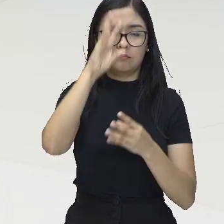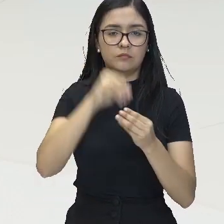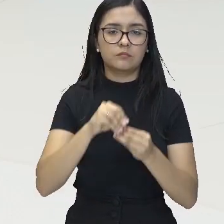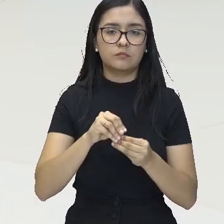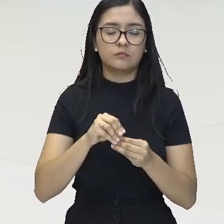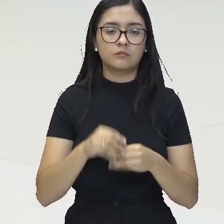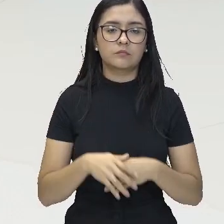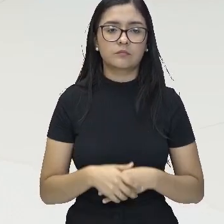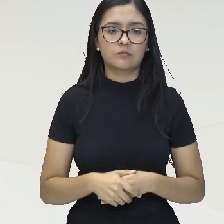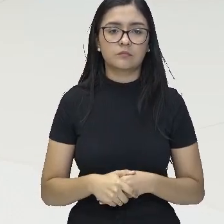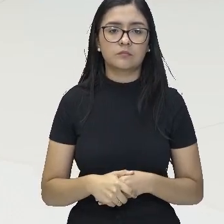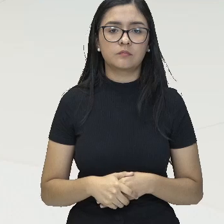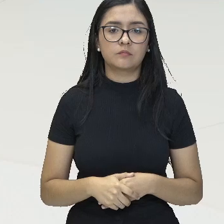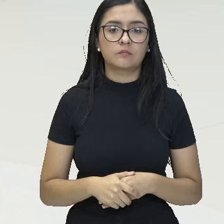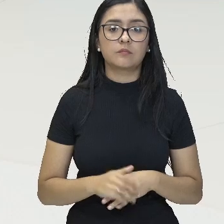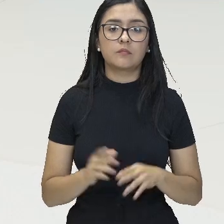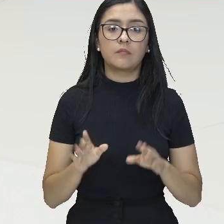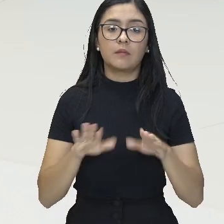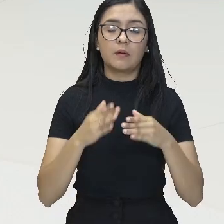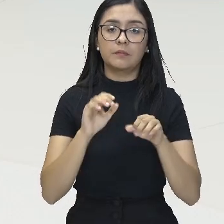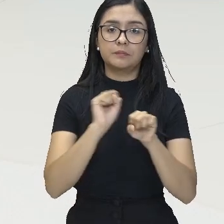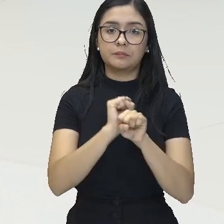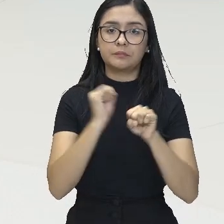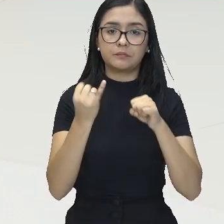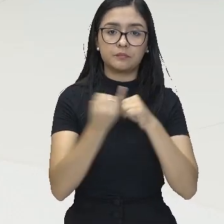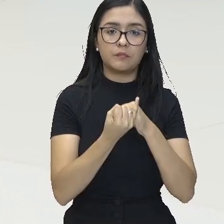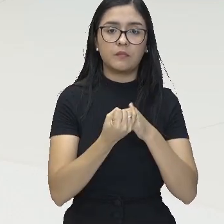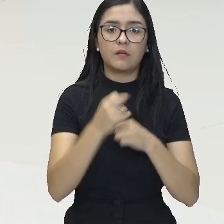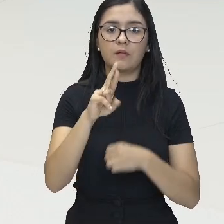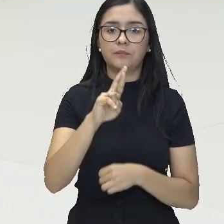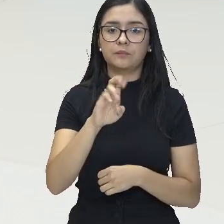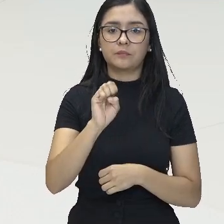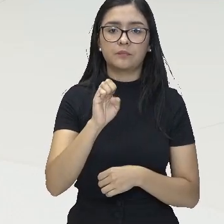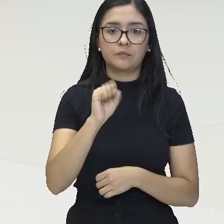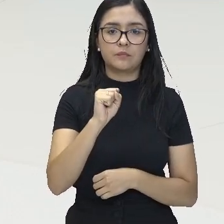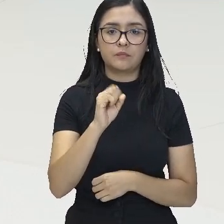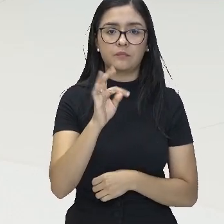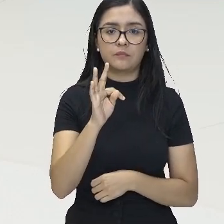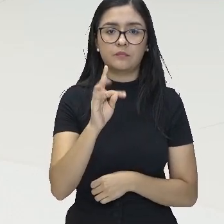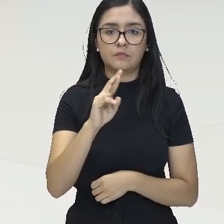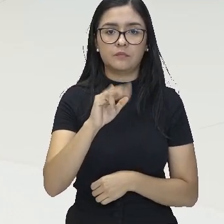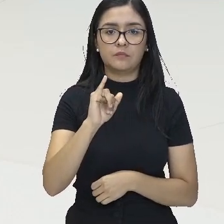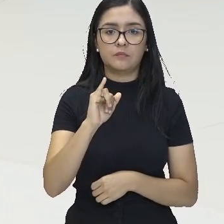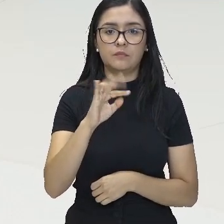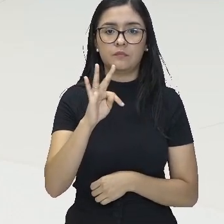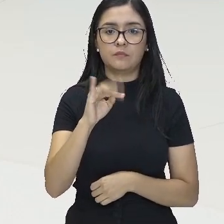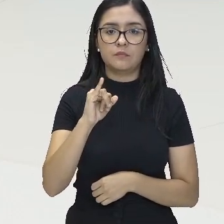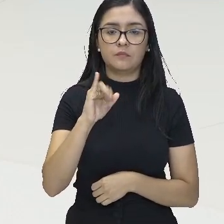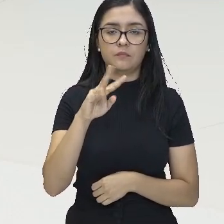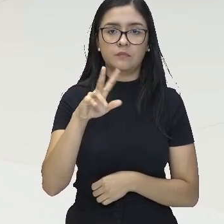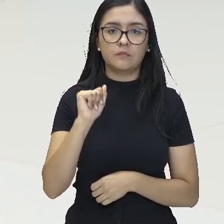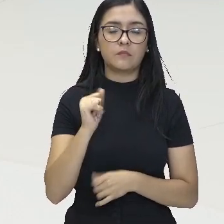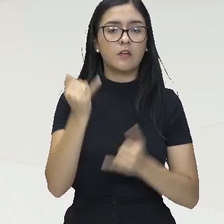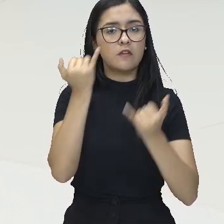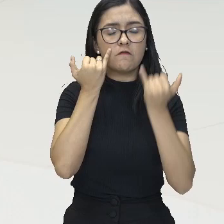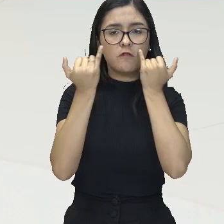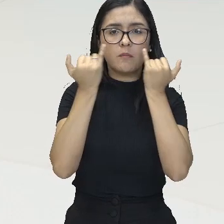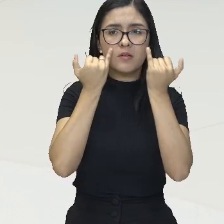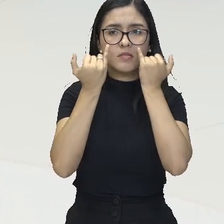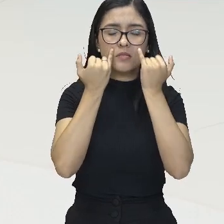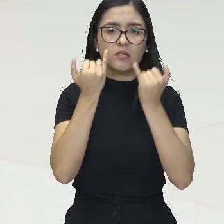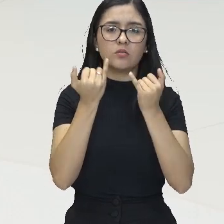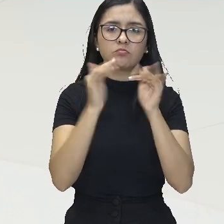dúvida. Já a adjetiva restritiva é aquela que restringe, especifica,